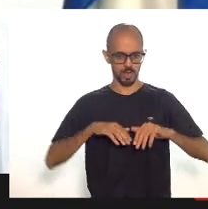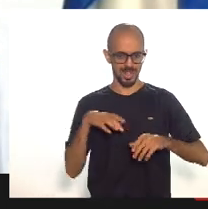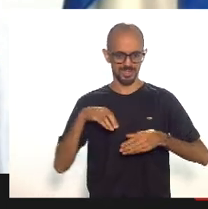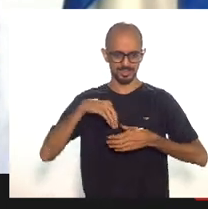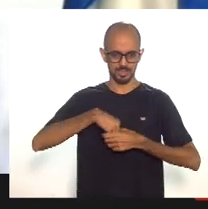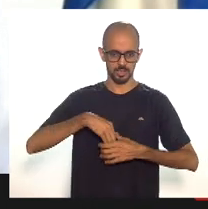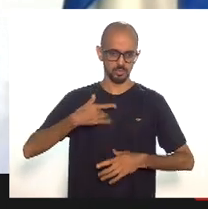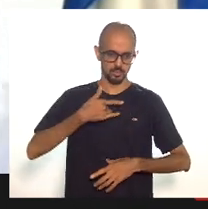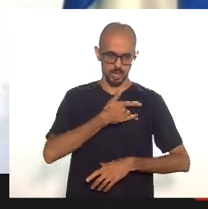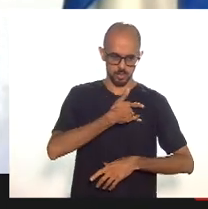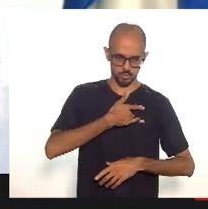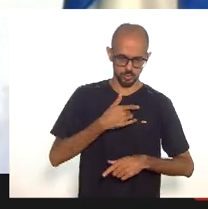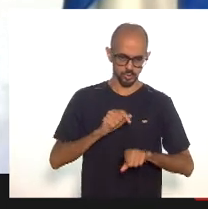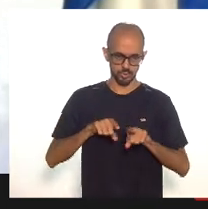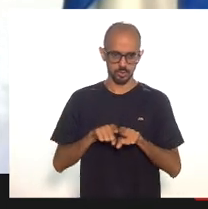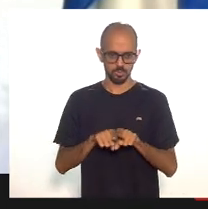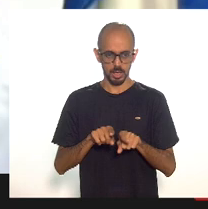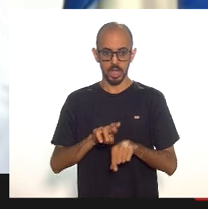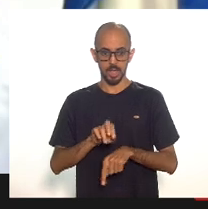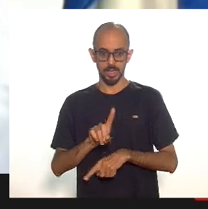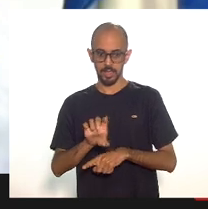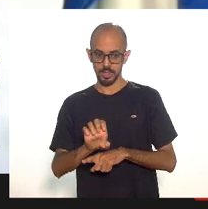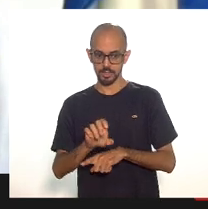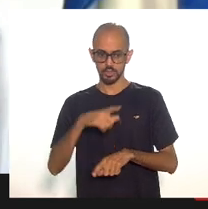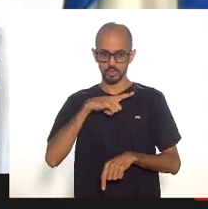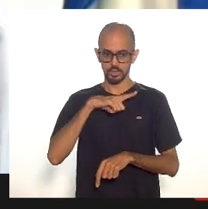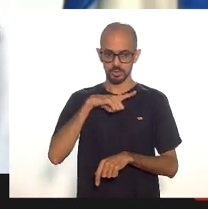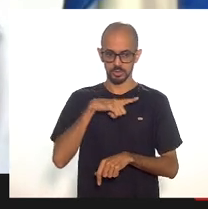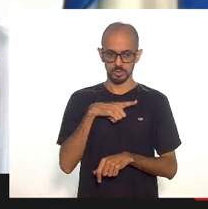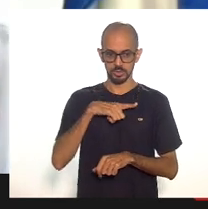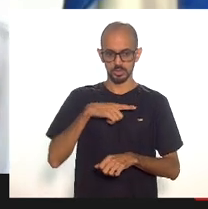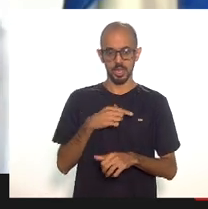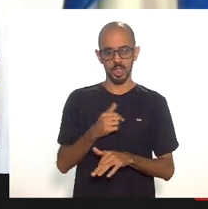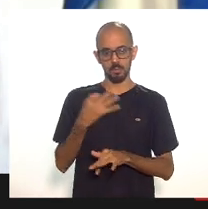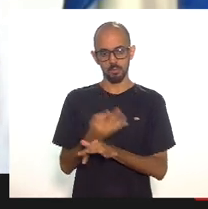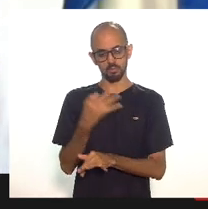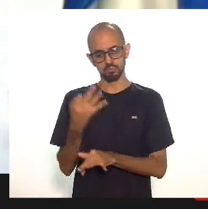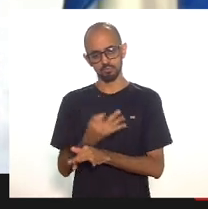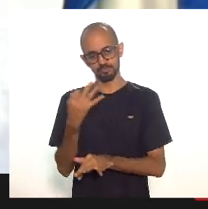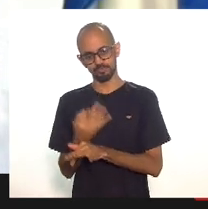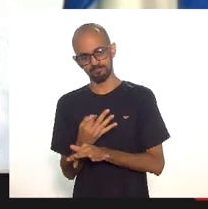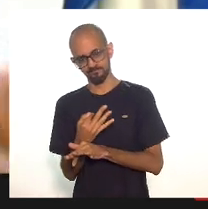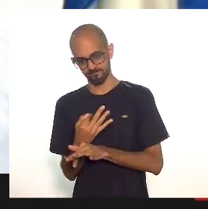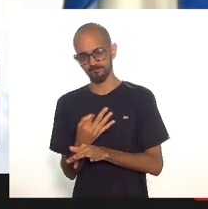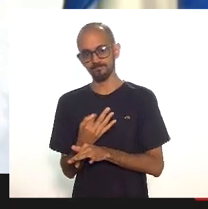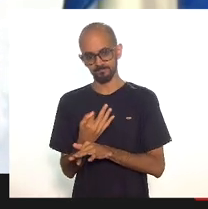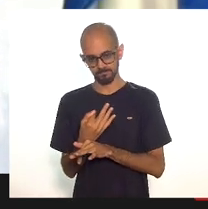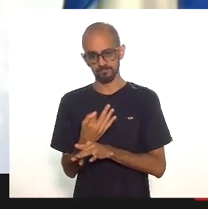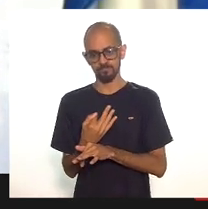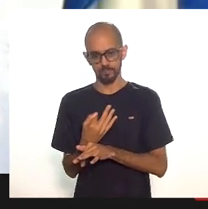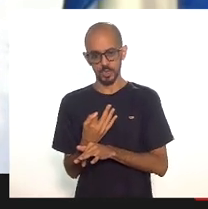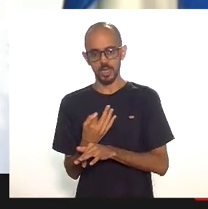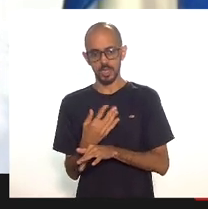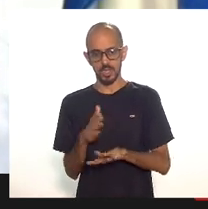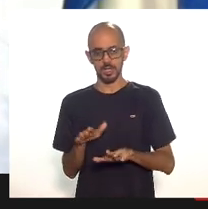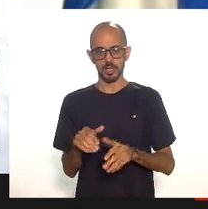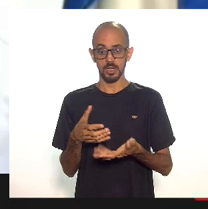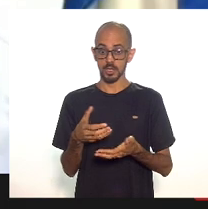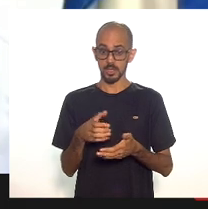aumentar leito na rede, numa rede que tem uma capacidade instalada tão grande, igual da Prefeitura do Rio, do Estado